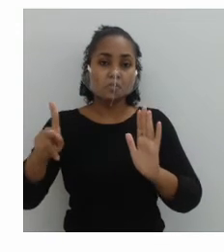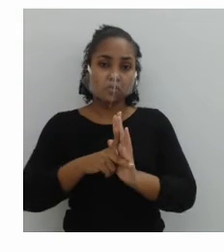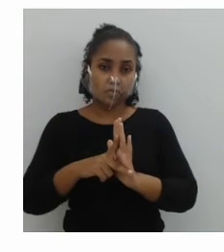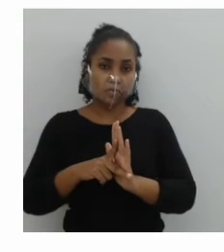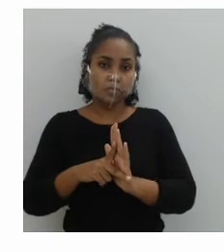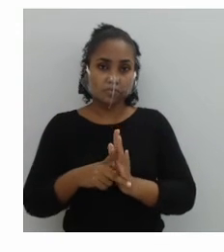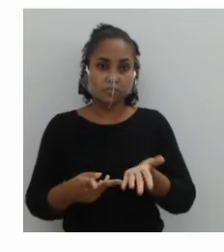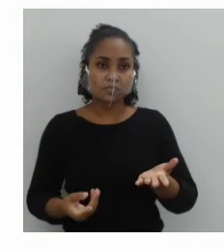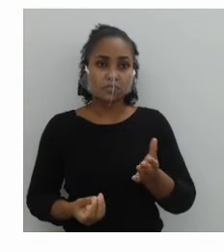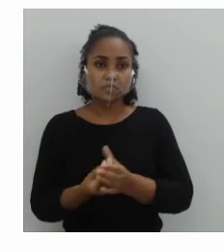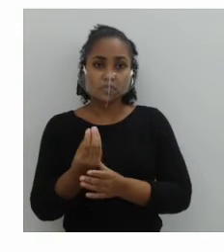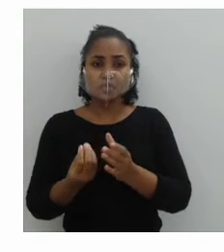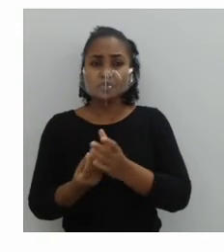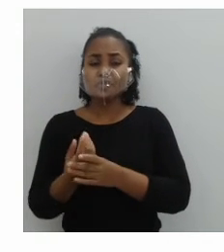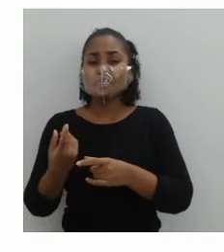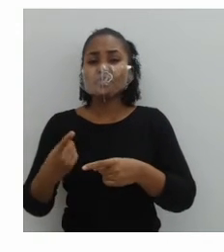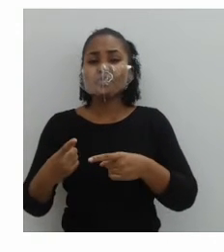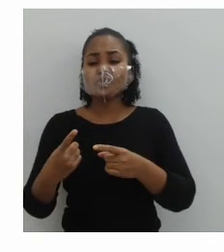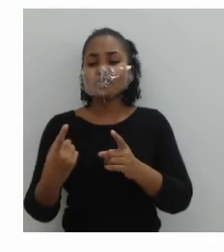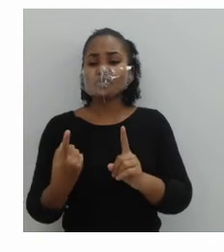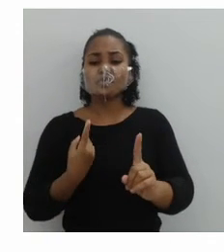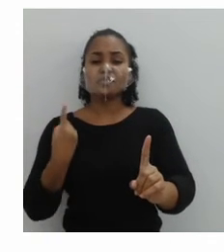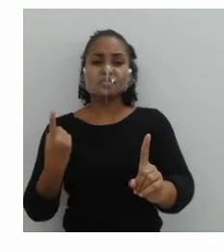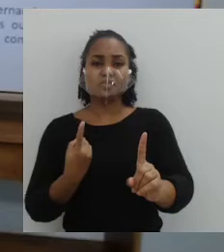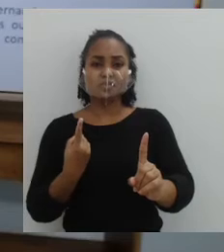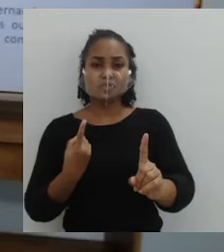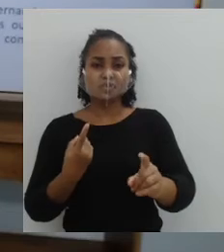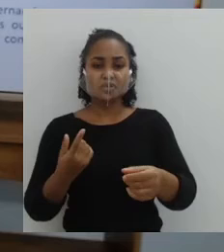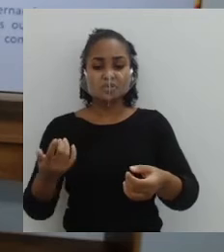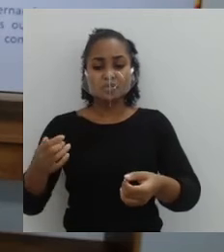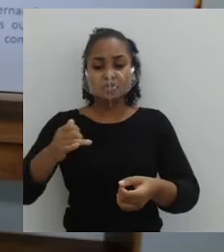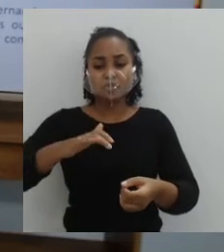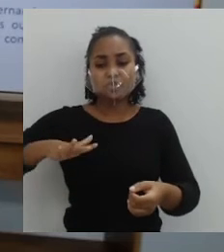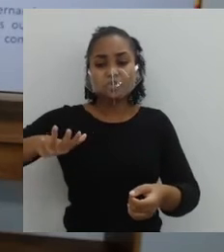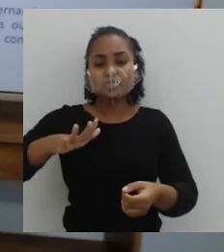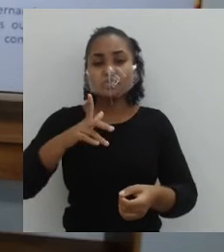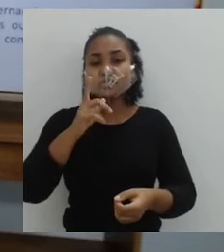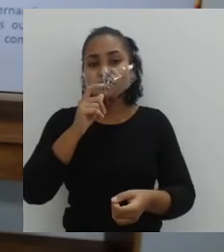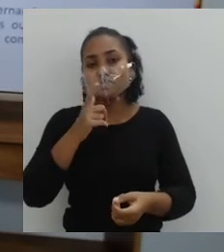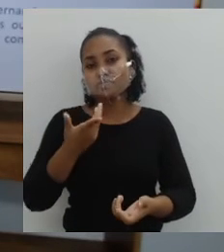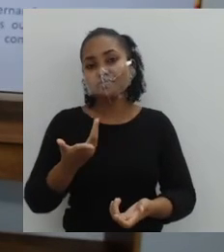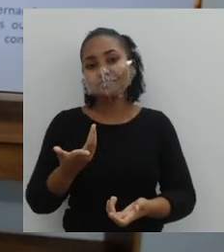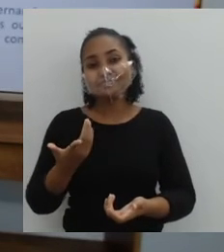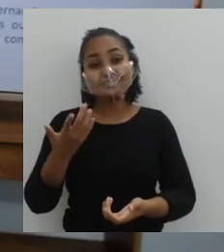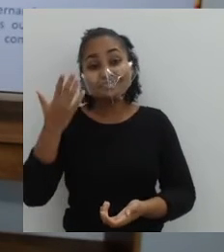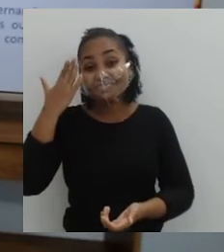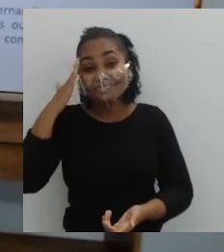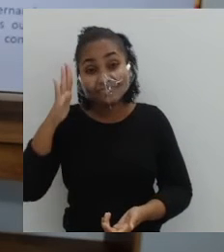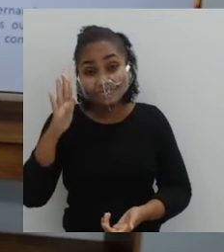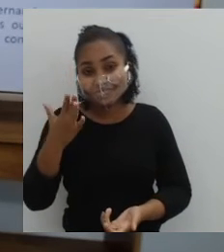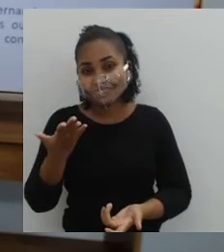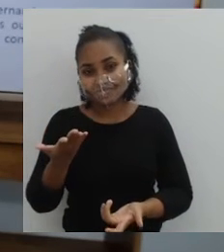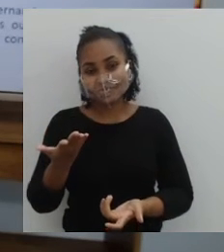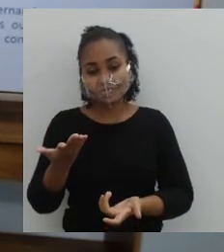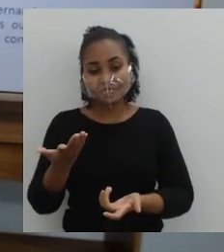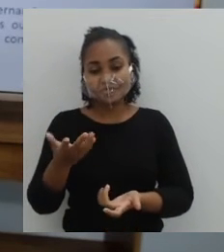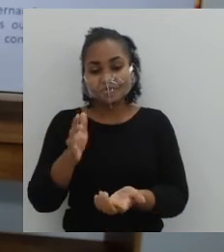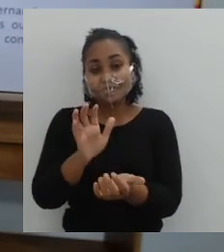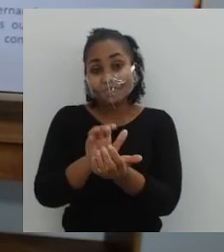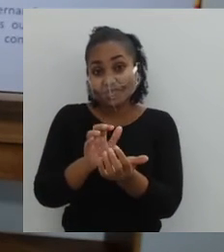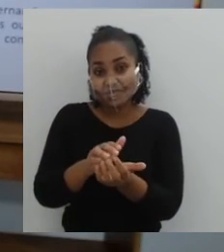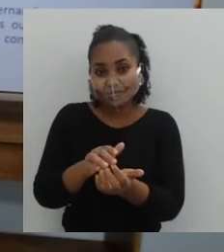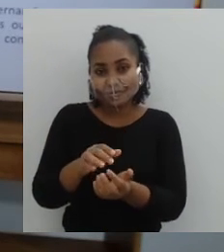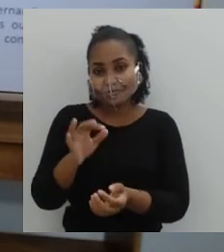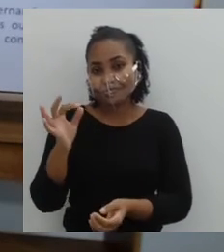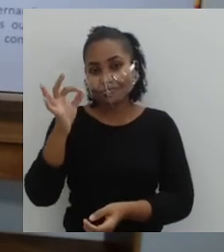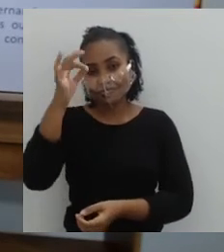litoral. Por que isolar os invasores no litoral? Os invasores não conheciam Pernambuco totalmente. Quem aqui